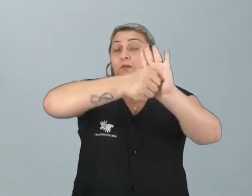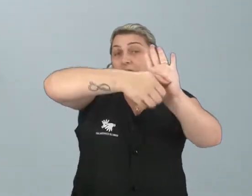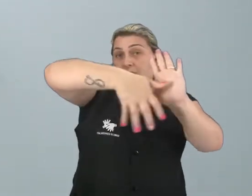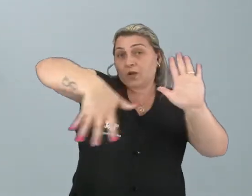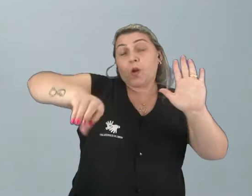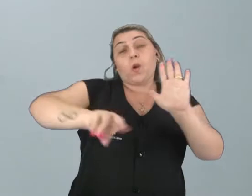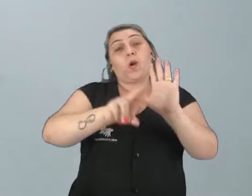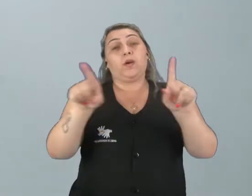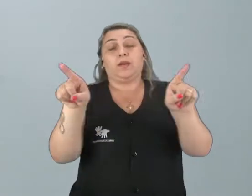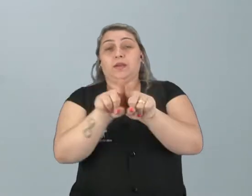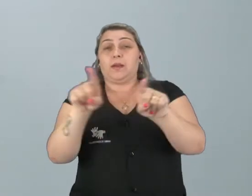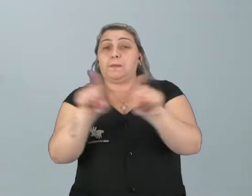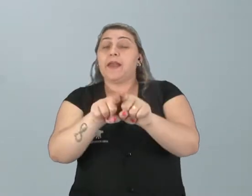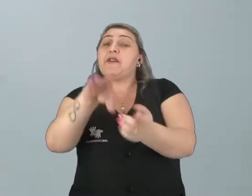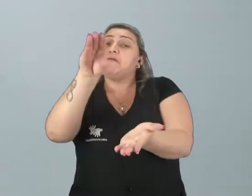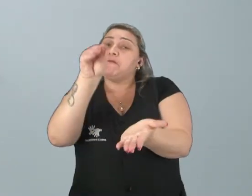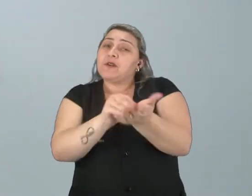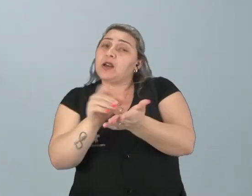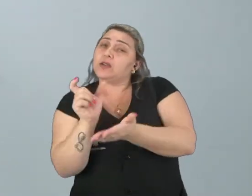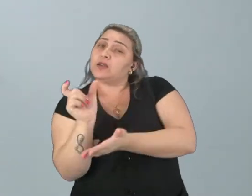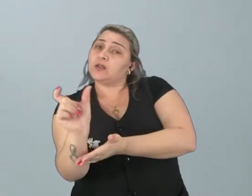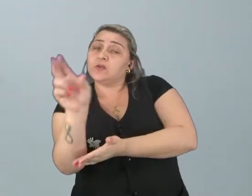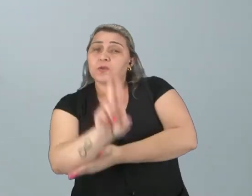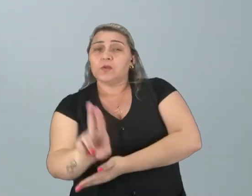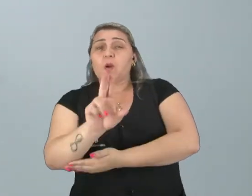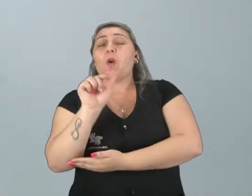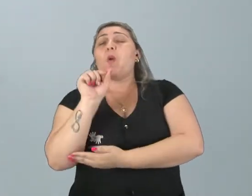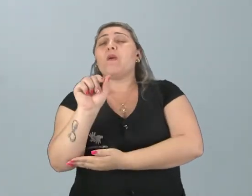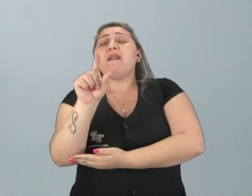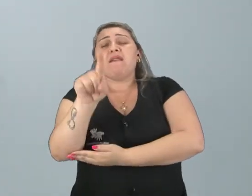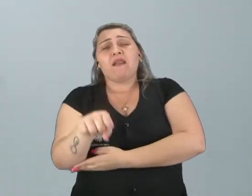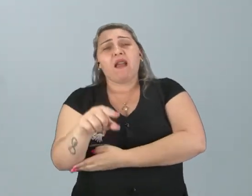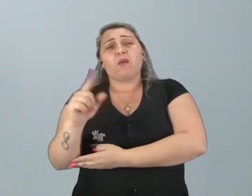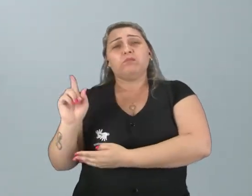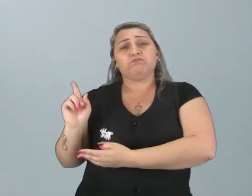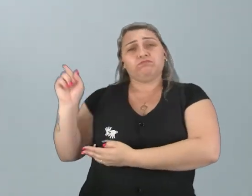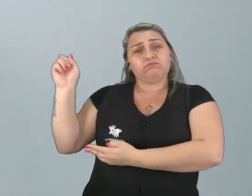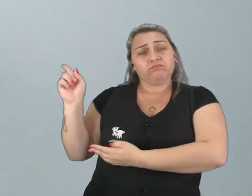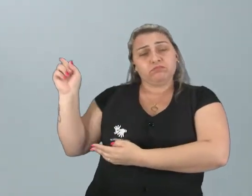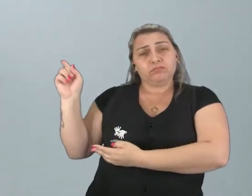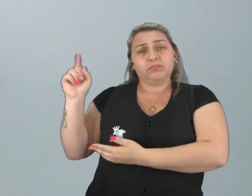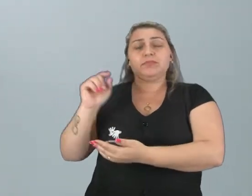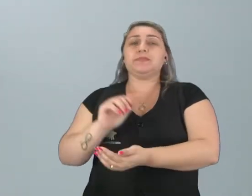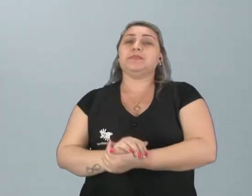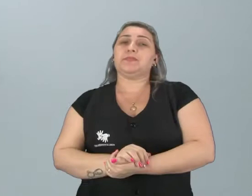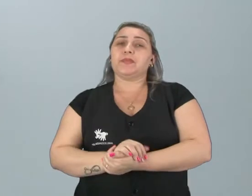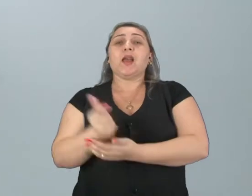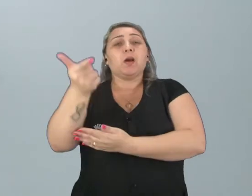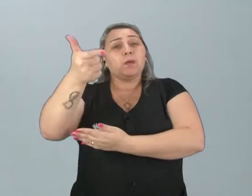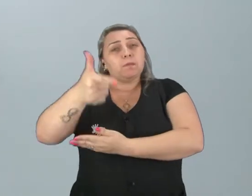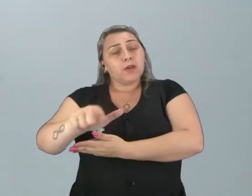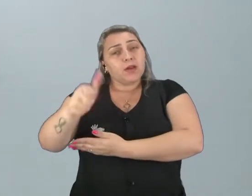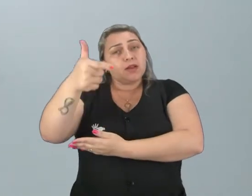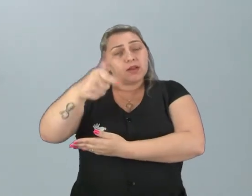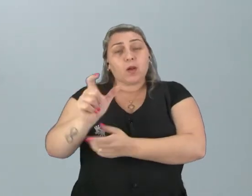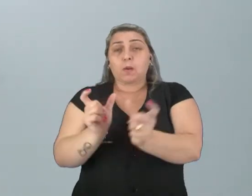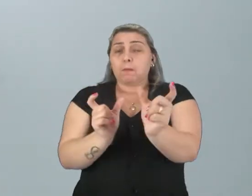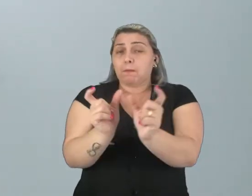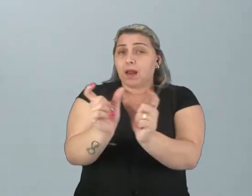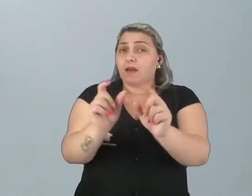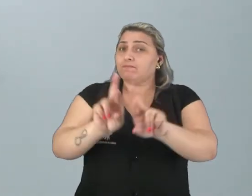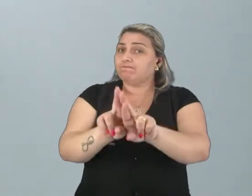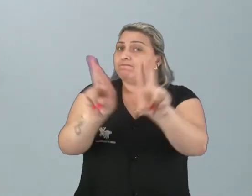linguagem ou pode ser um vício de linguagem. E o que é o pleonasmo? Pleonasmo é uma repetição com